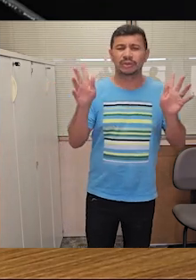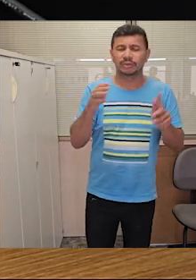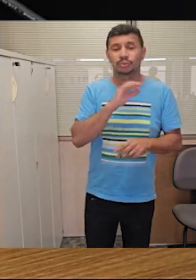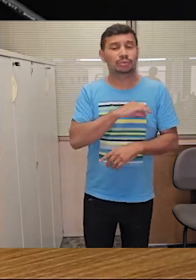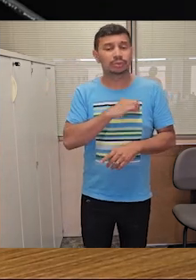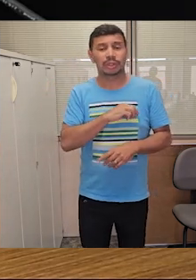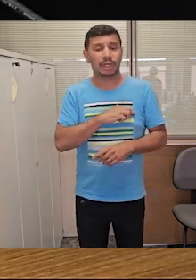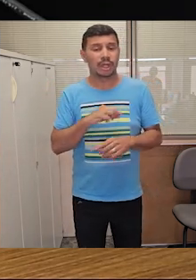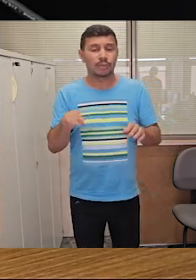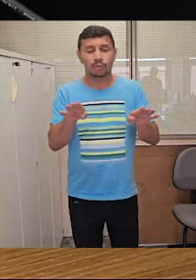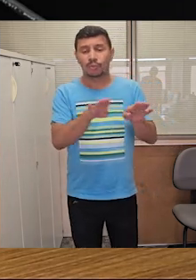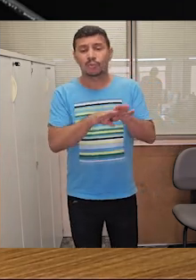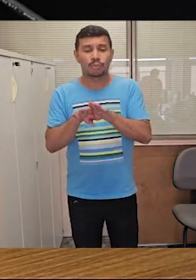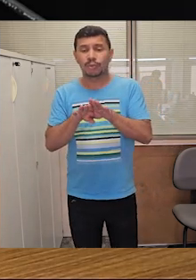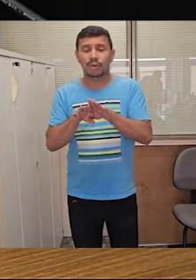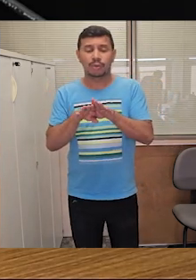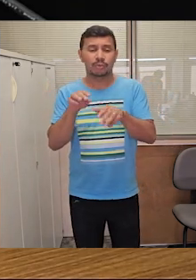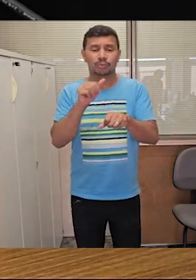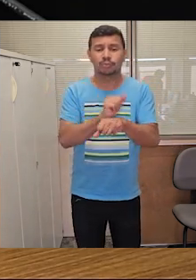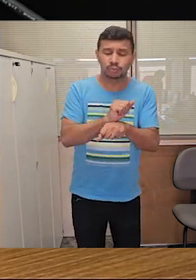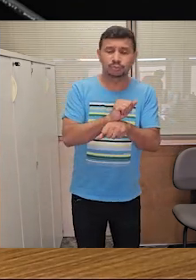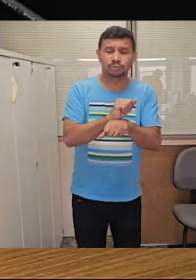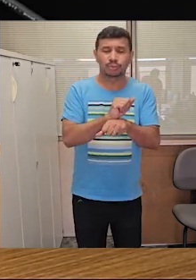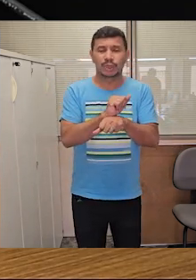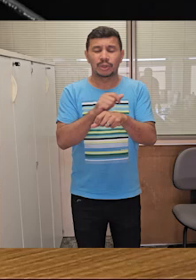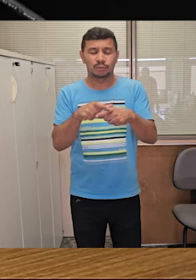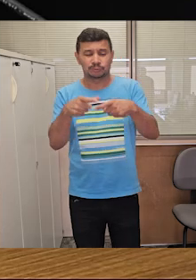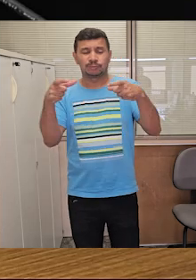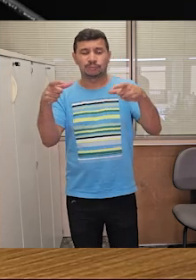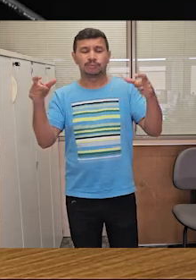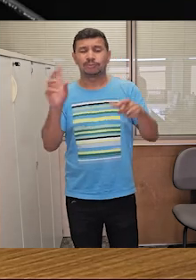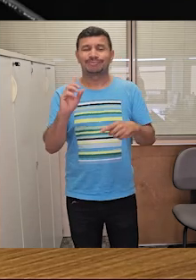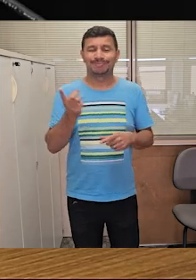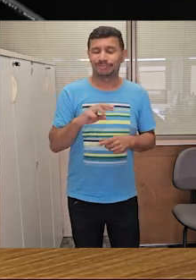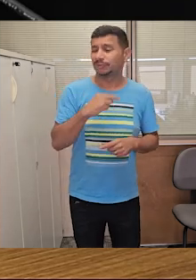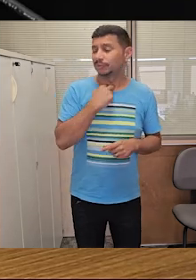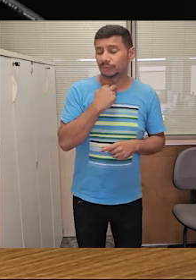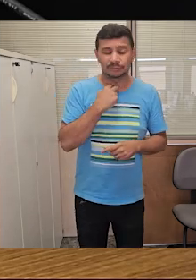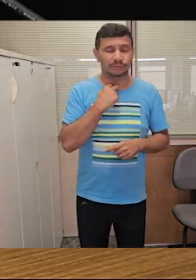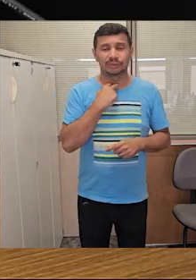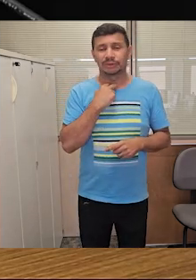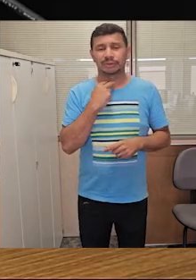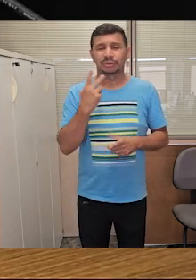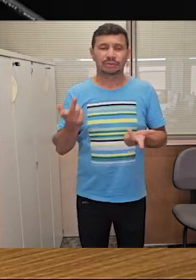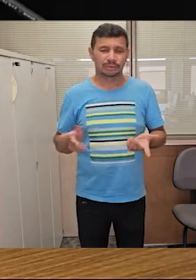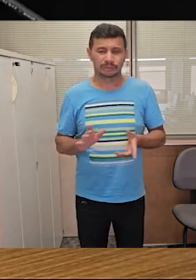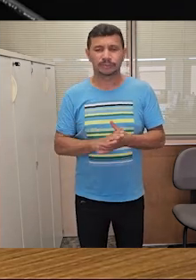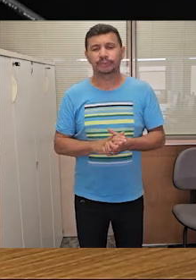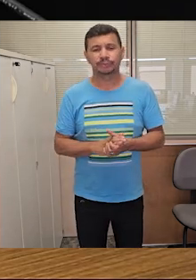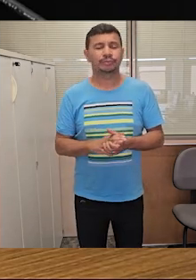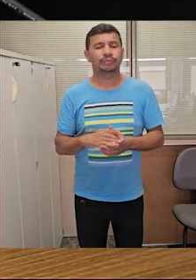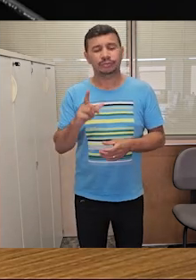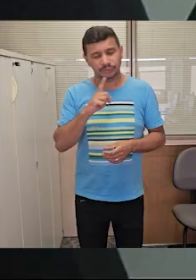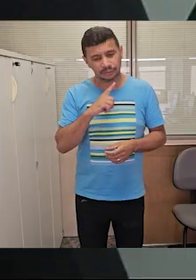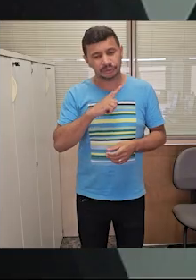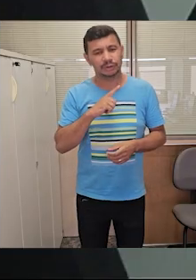aumento salarial nenhum. Não. Zero. Zero. E com uma inflação extremamente alta. Por isso esses movimentos anti-arroxo. Claro,